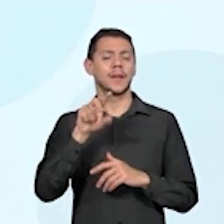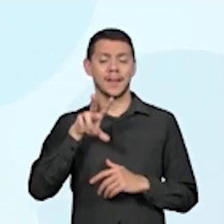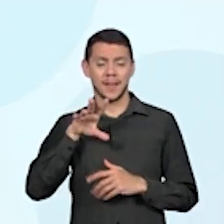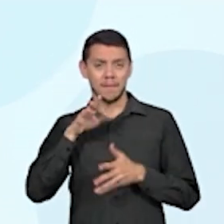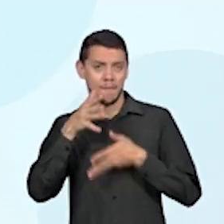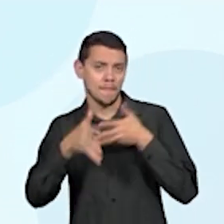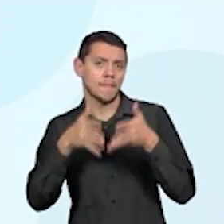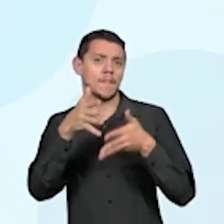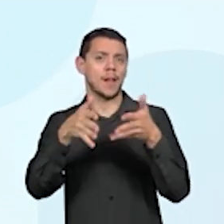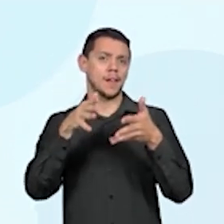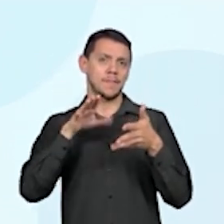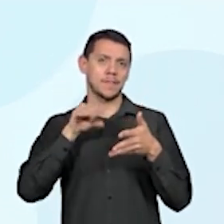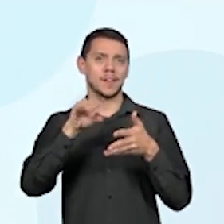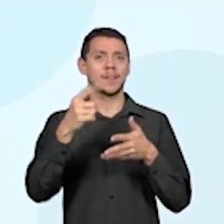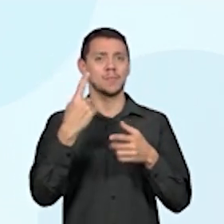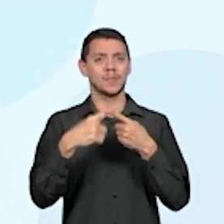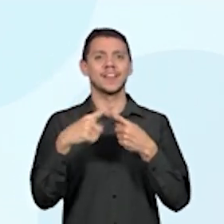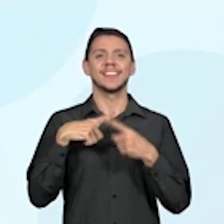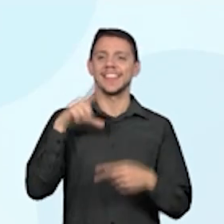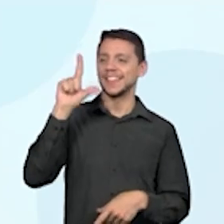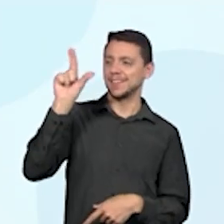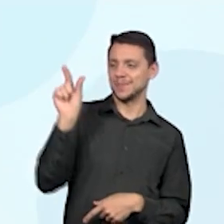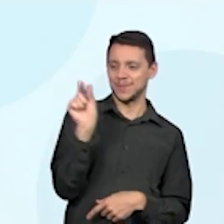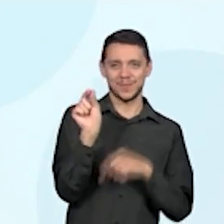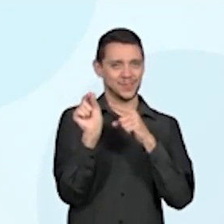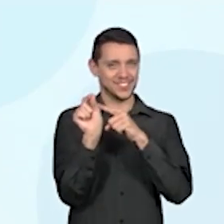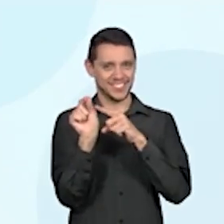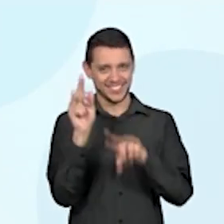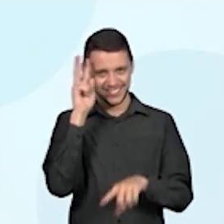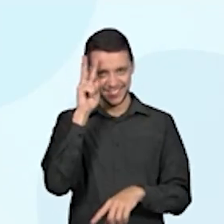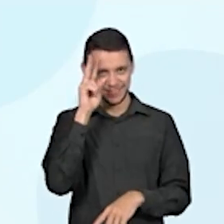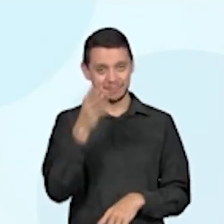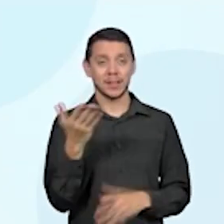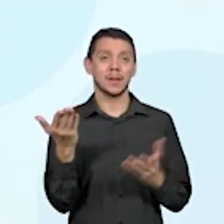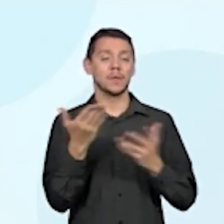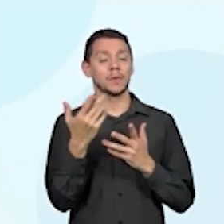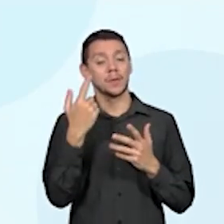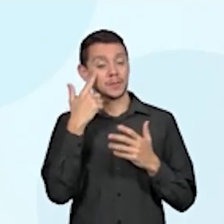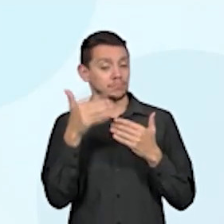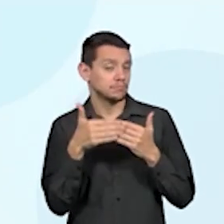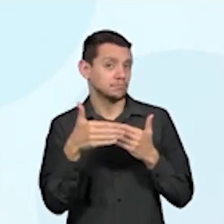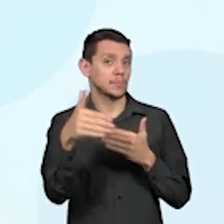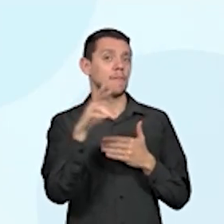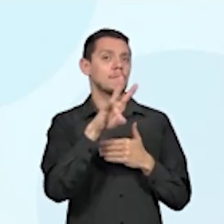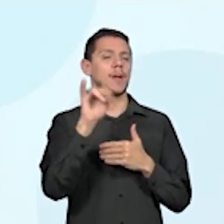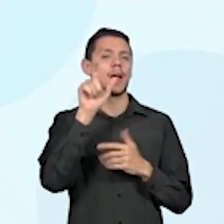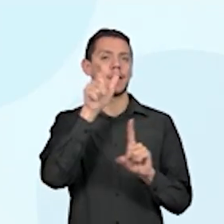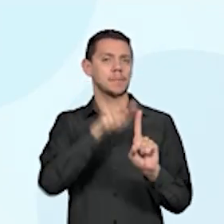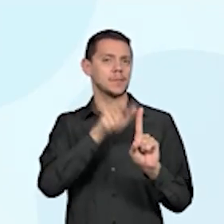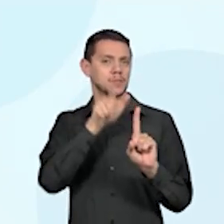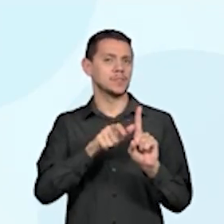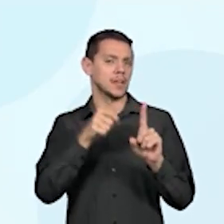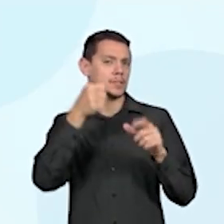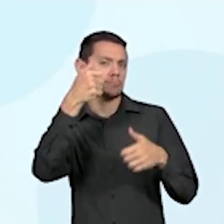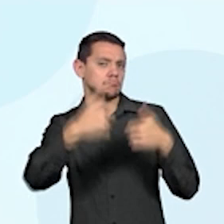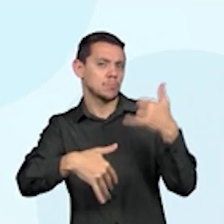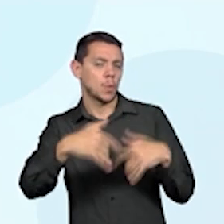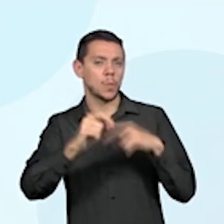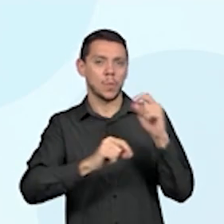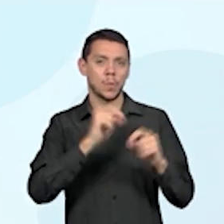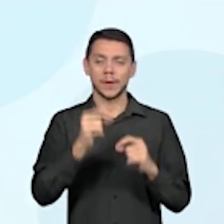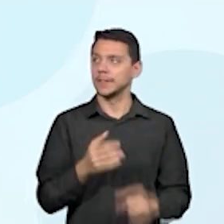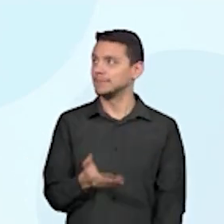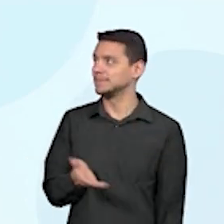é. Vamos acompanhar a fala de personagens logo mais da